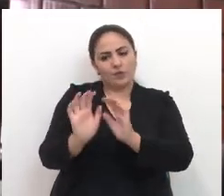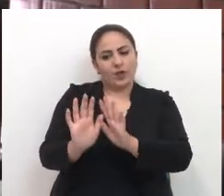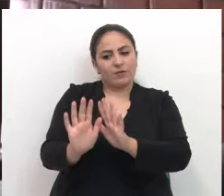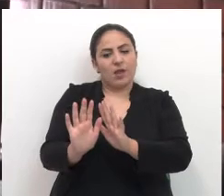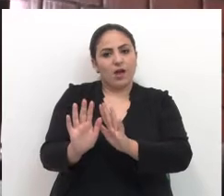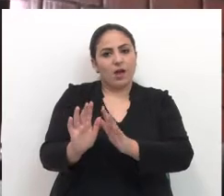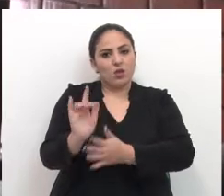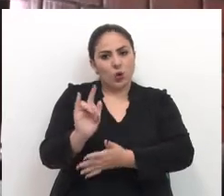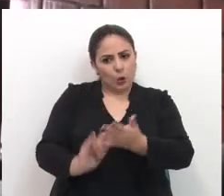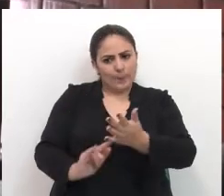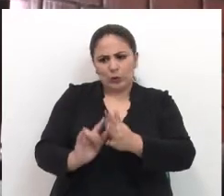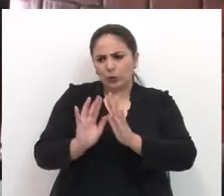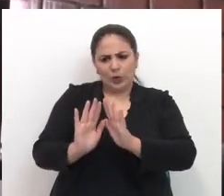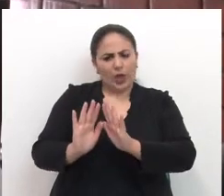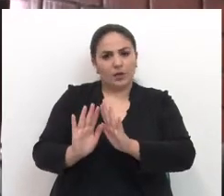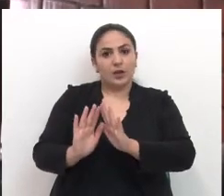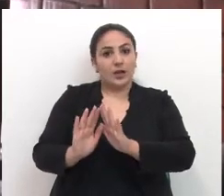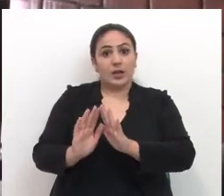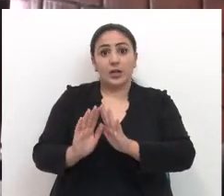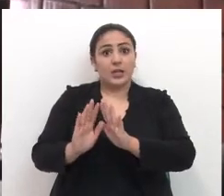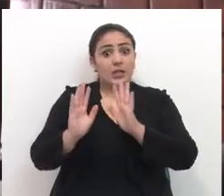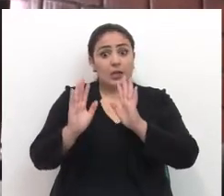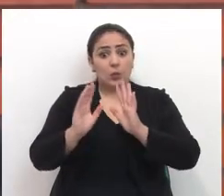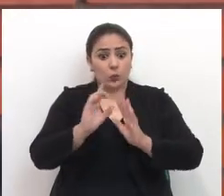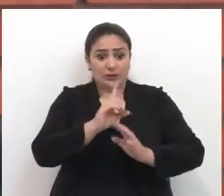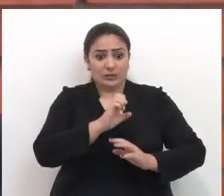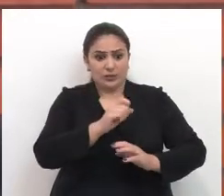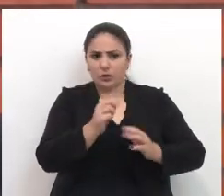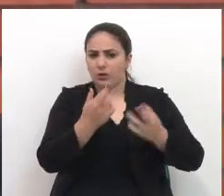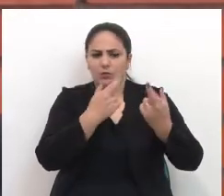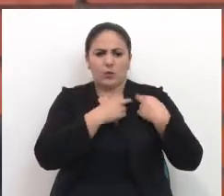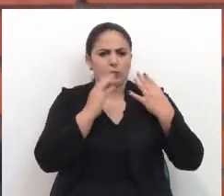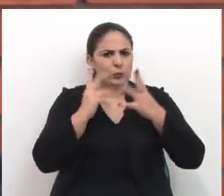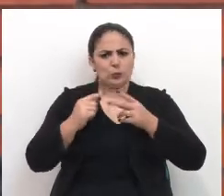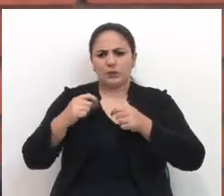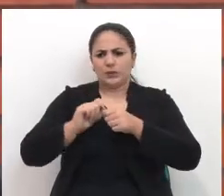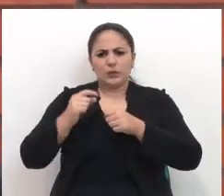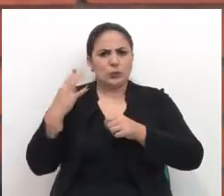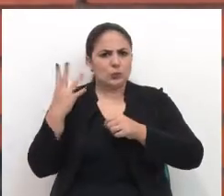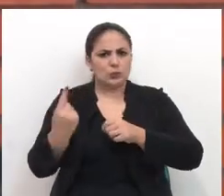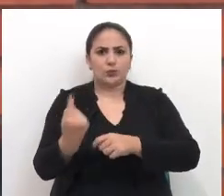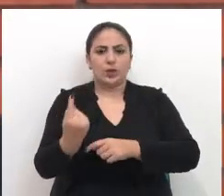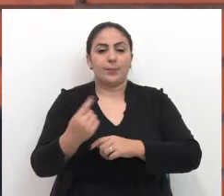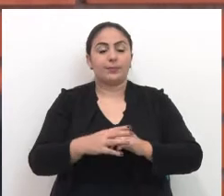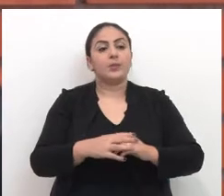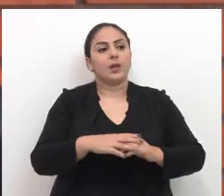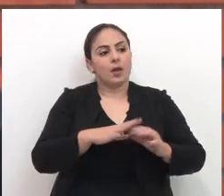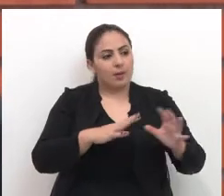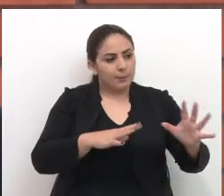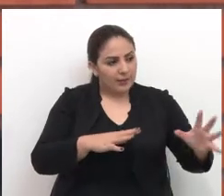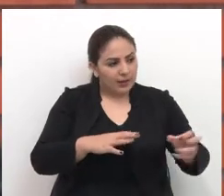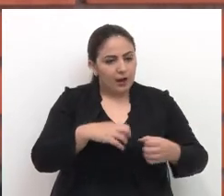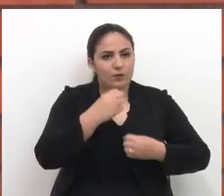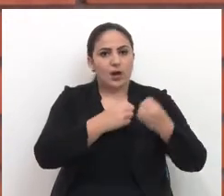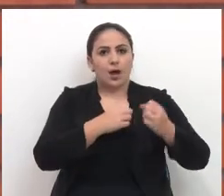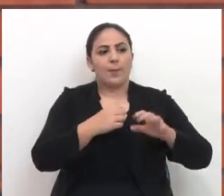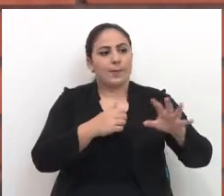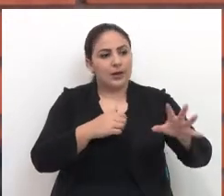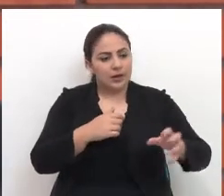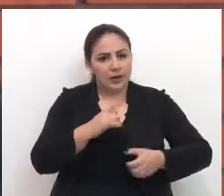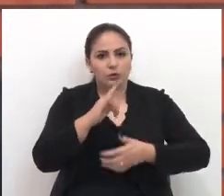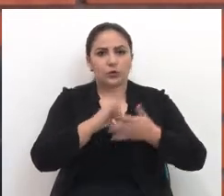deixavam a documentação, e o despachante se encarregava. Buscava o documento, buscava o